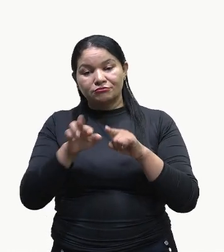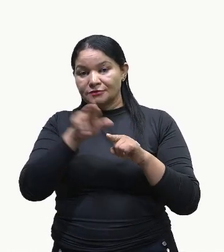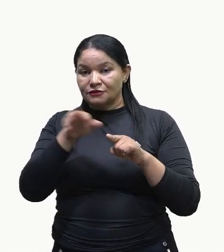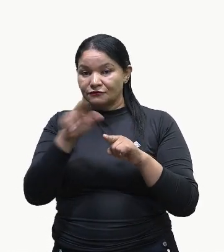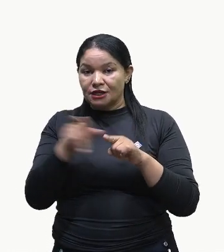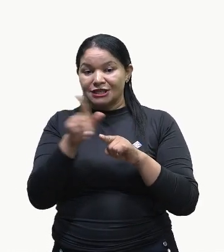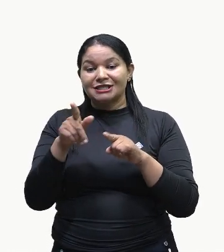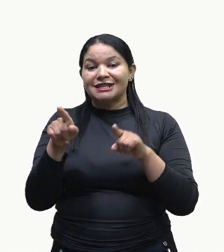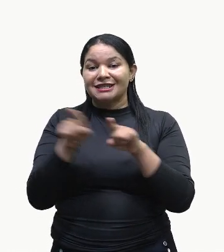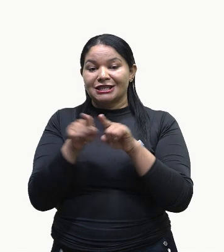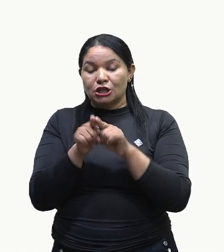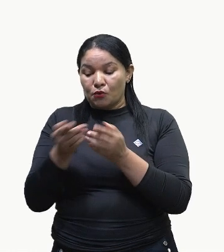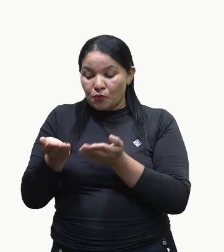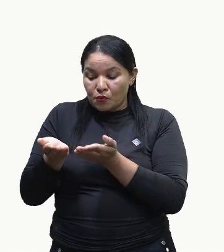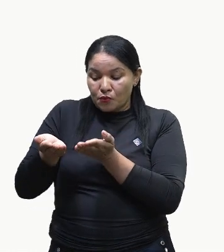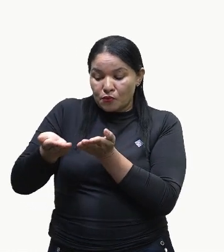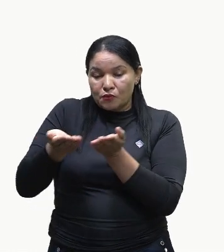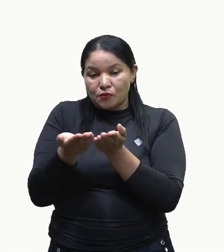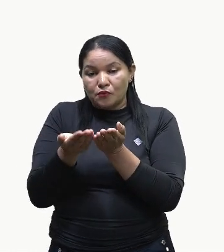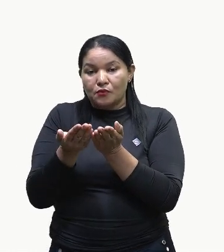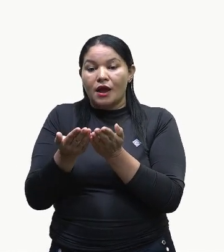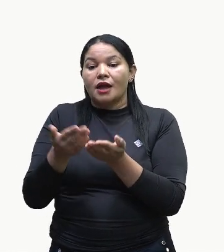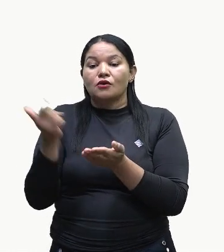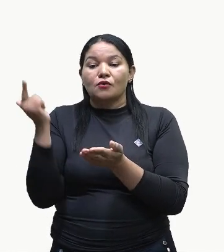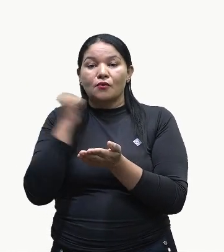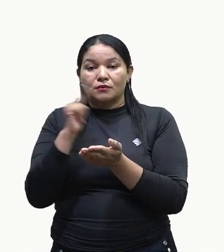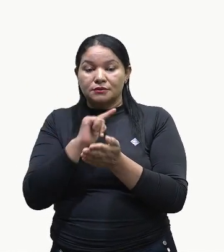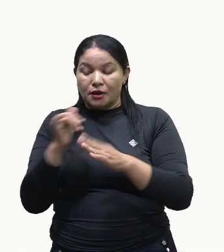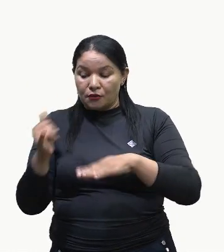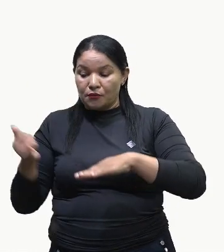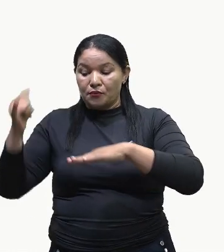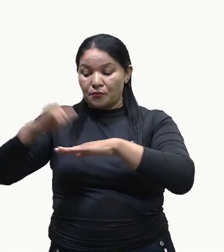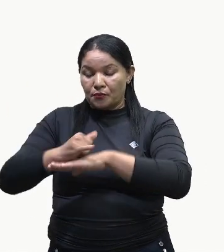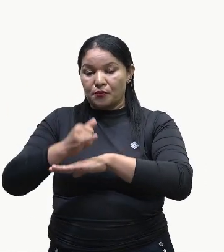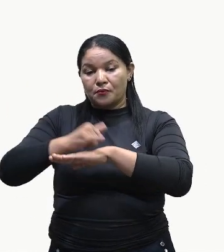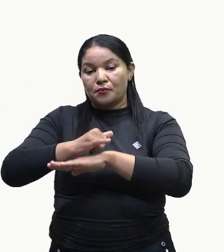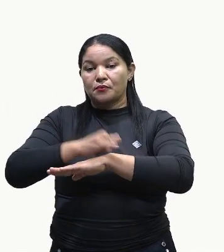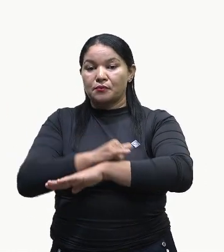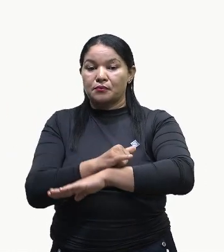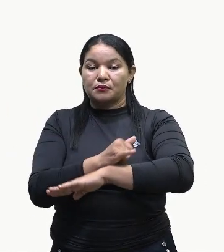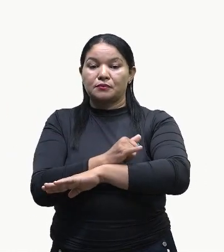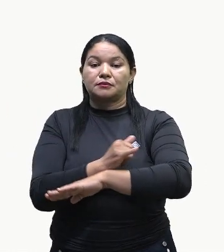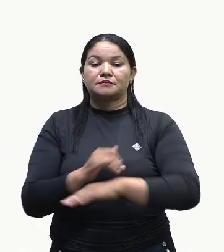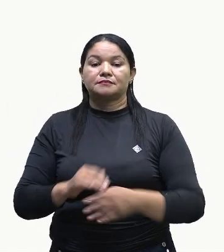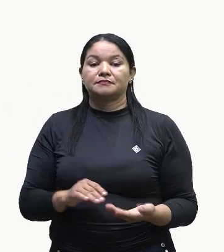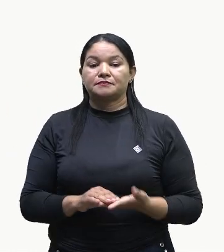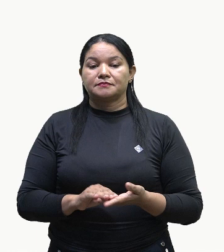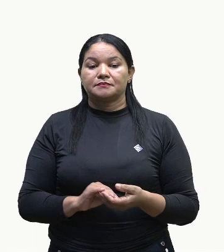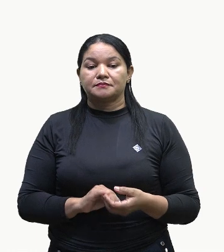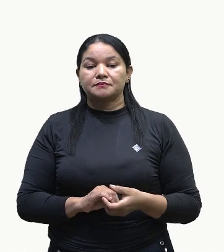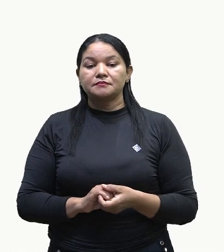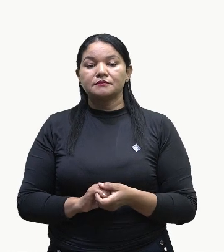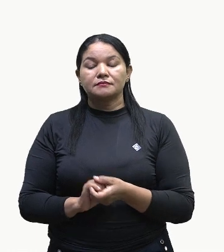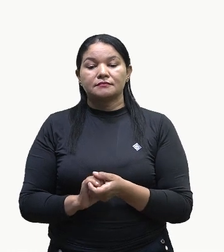pousar sobre a água. Por exemplo, o avião